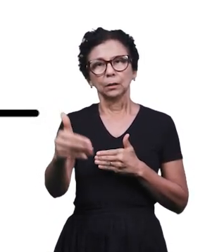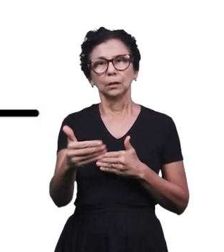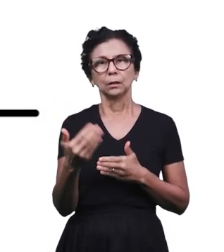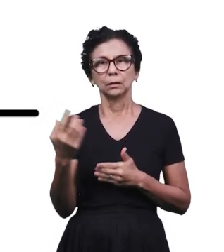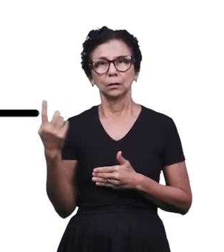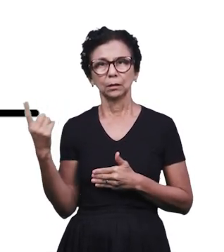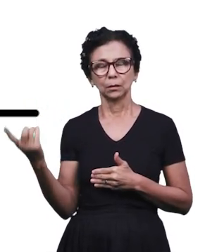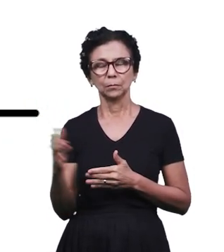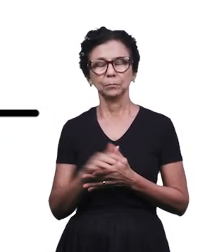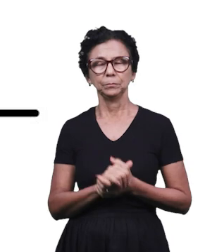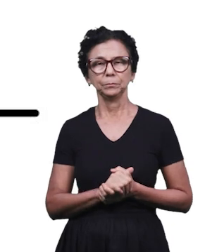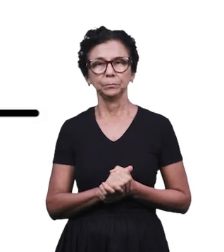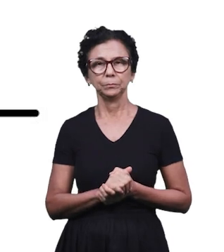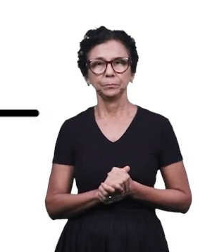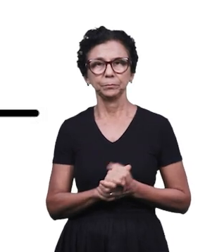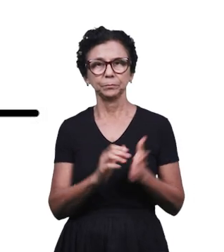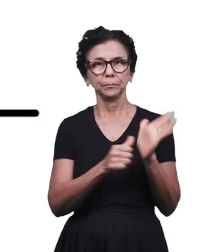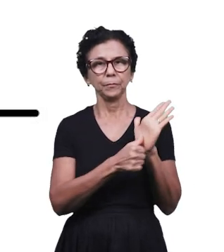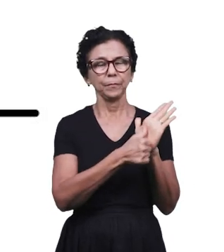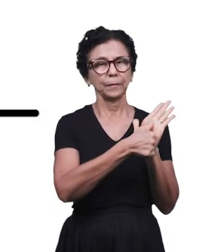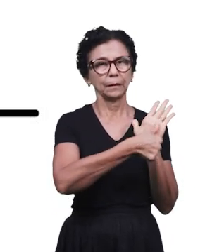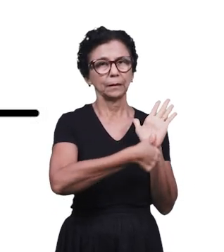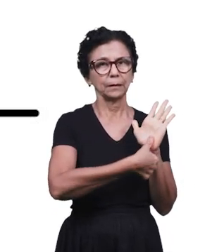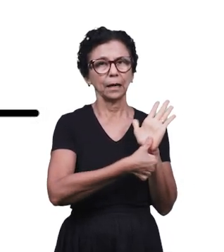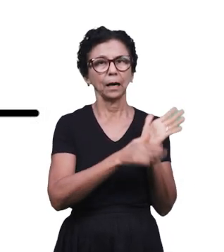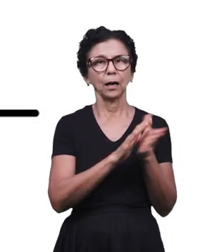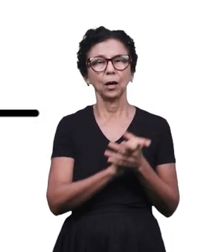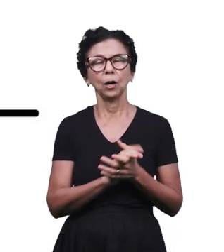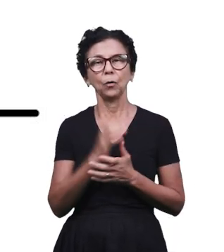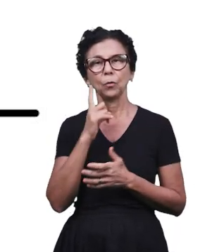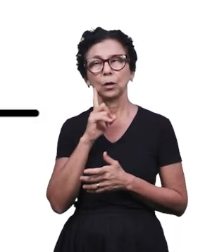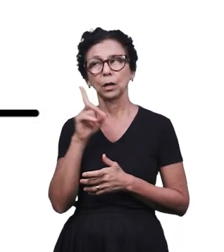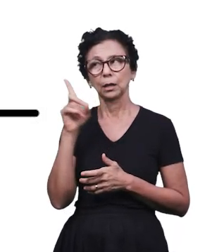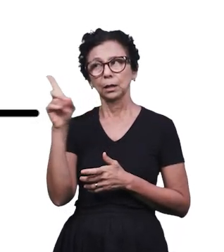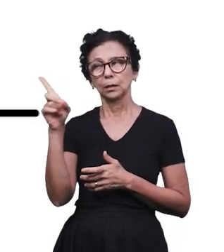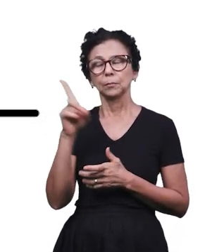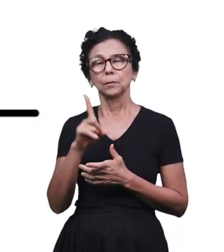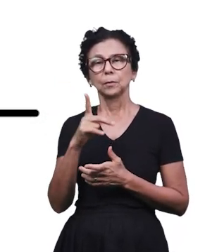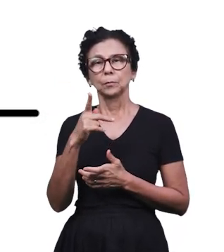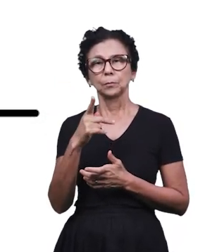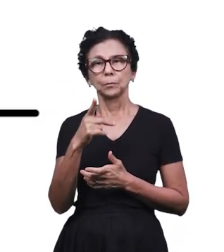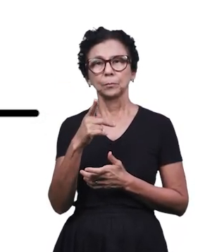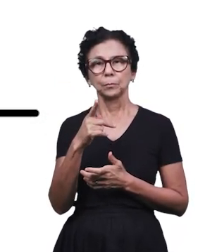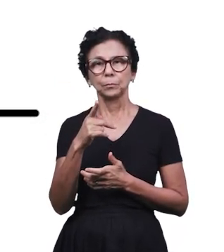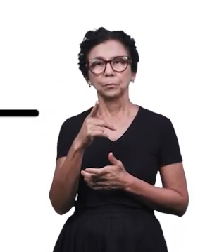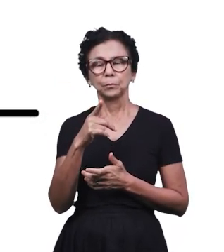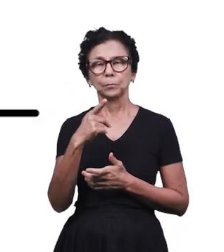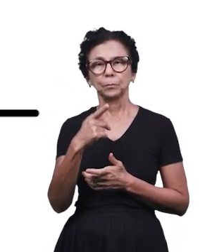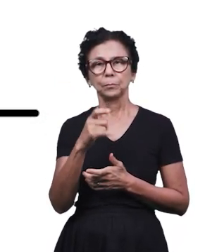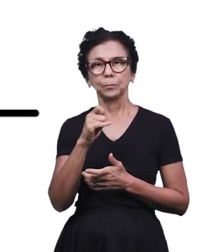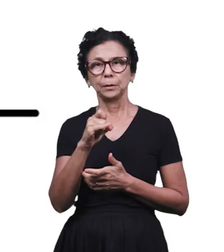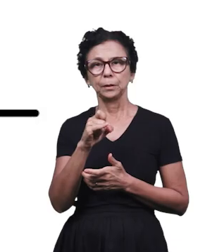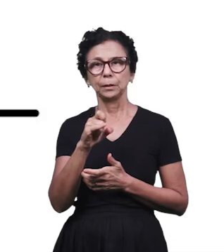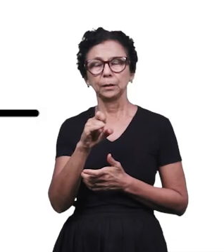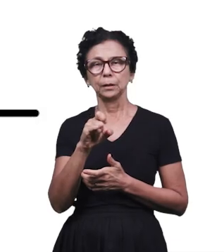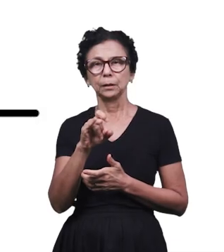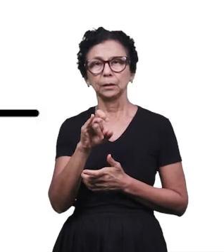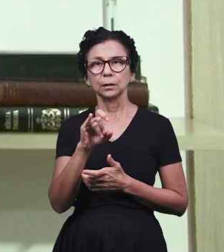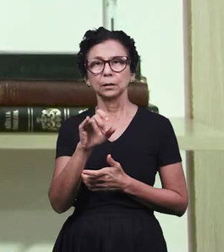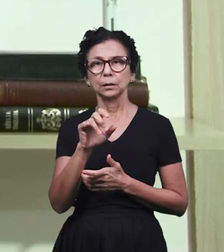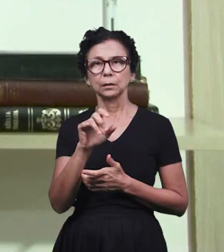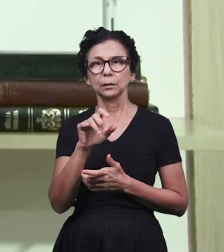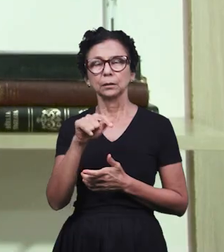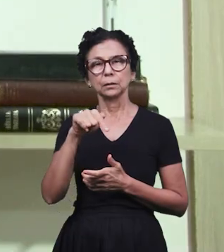com síndrome de Down e ao lado um pictograma dando reforço. O pictograma é uma imagem